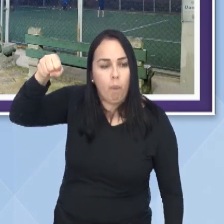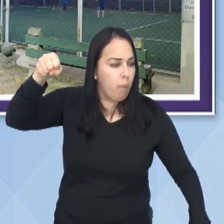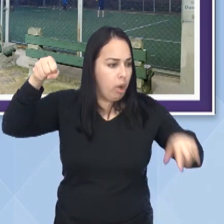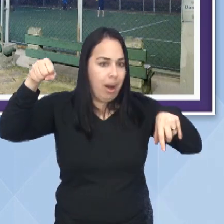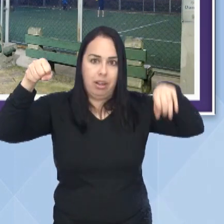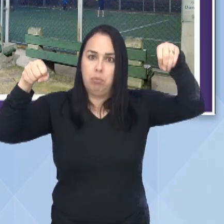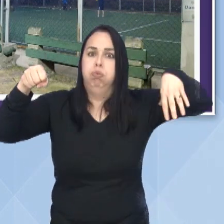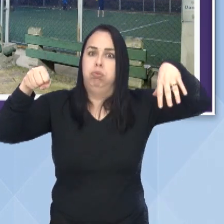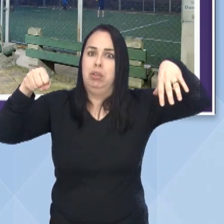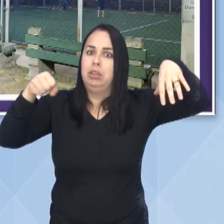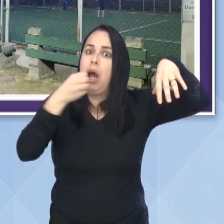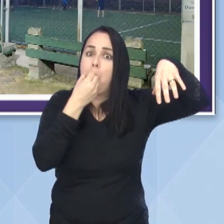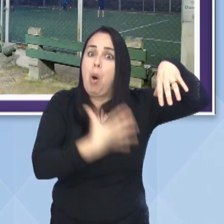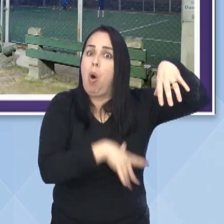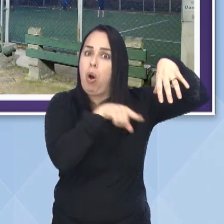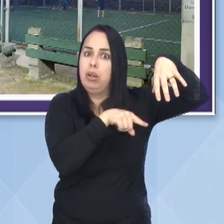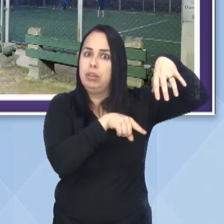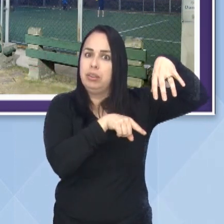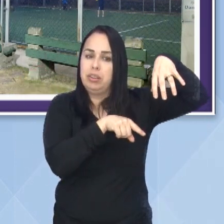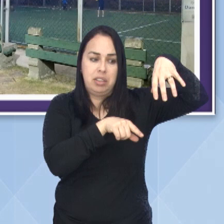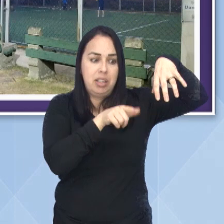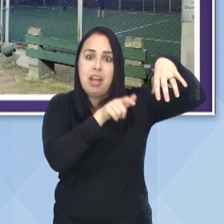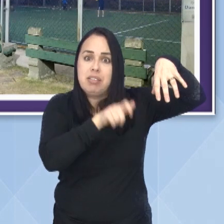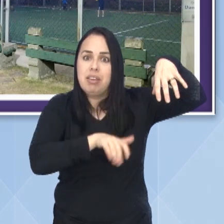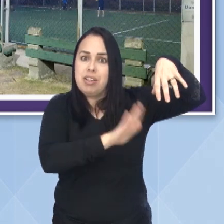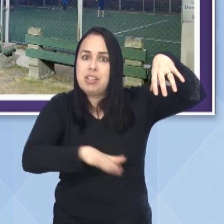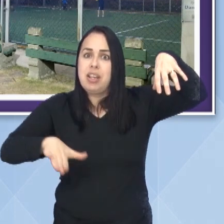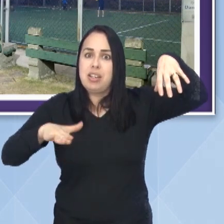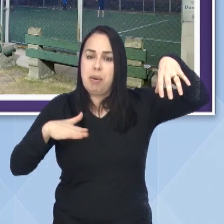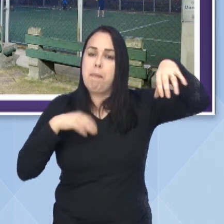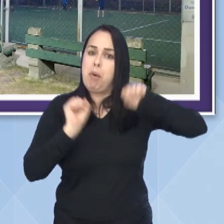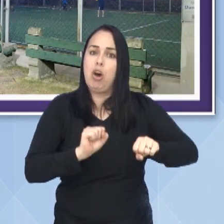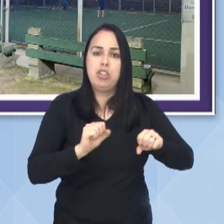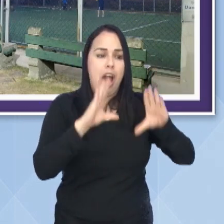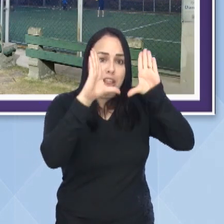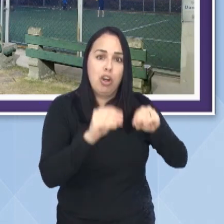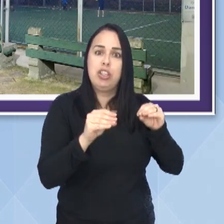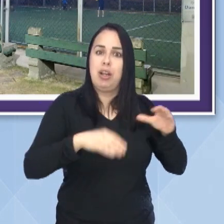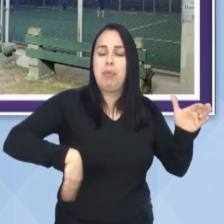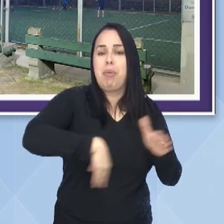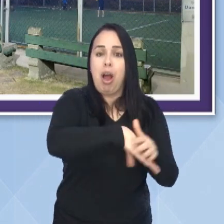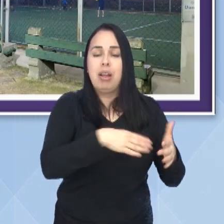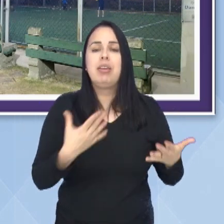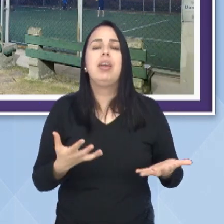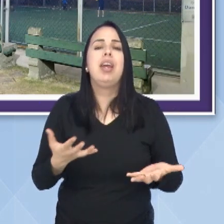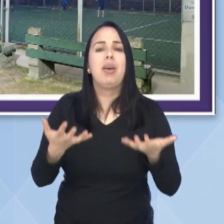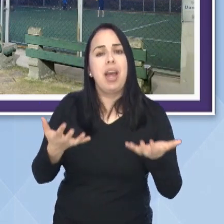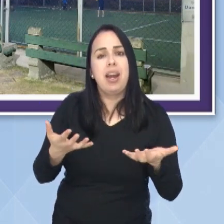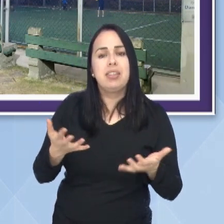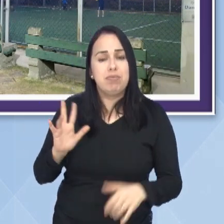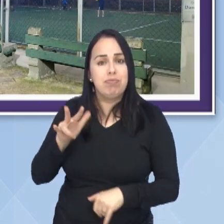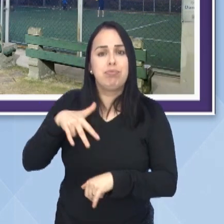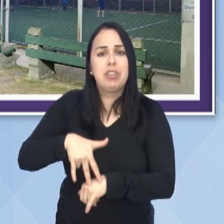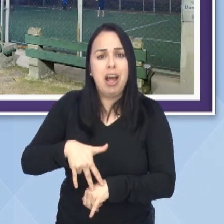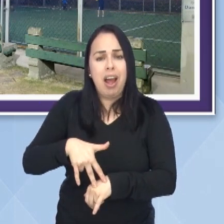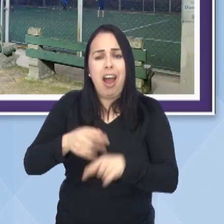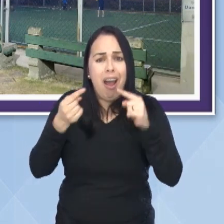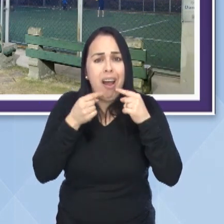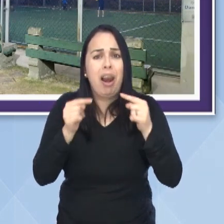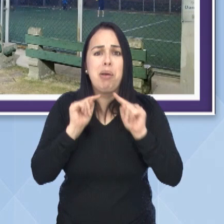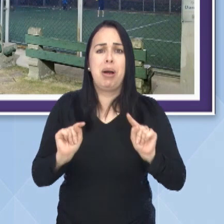Verde tem uma boa iluminação que dá para os garotos jogarem até mais tarde. É isso que eu estou vindo aqui falar, e não é